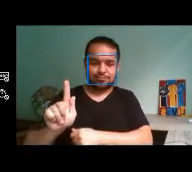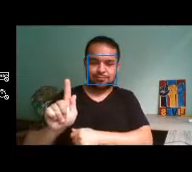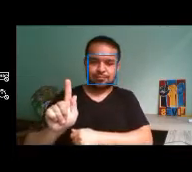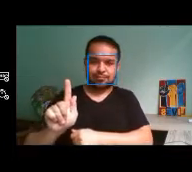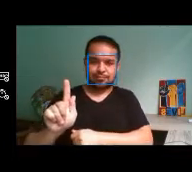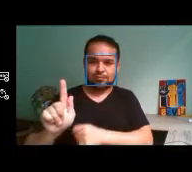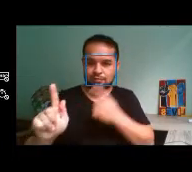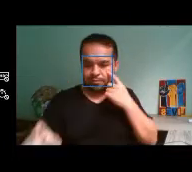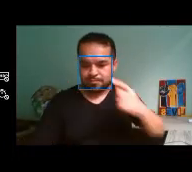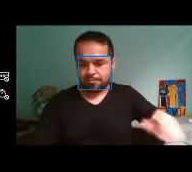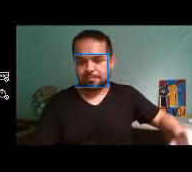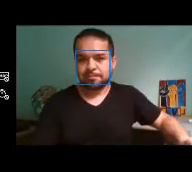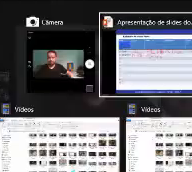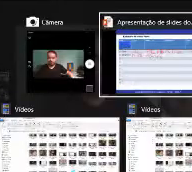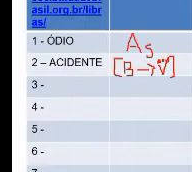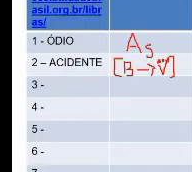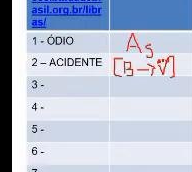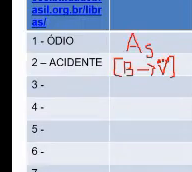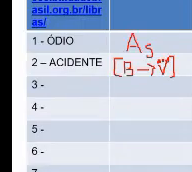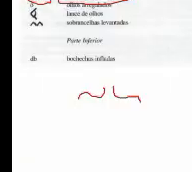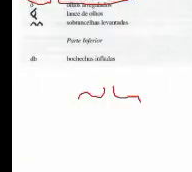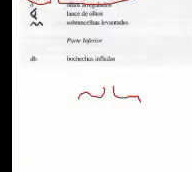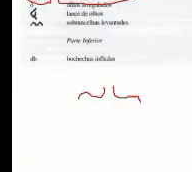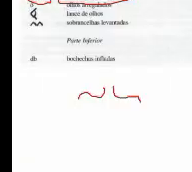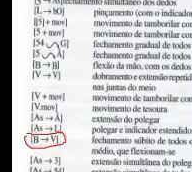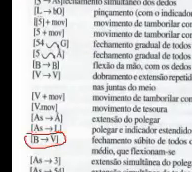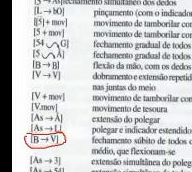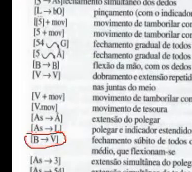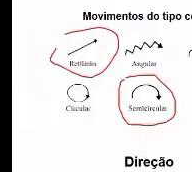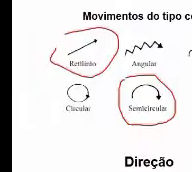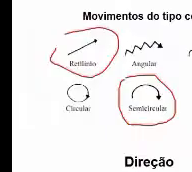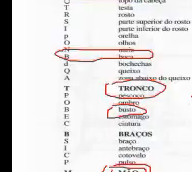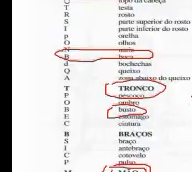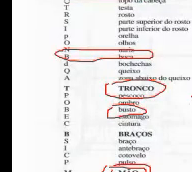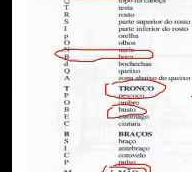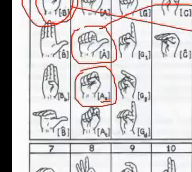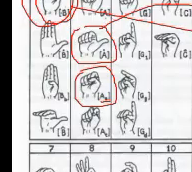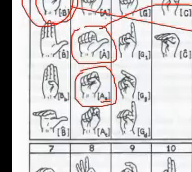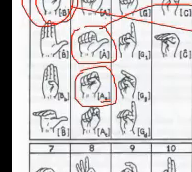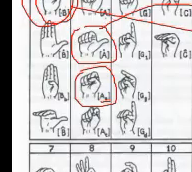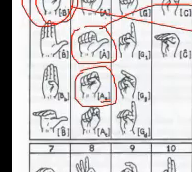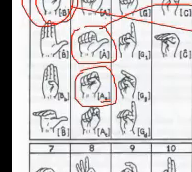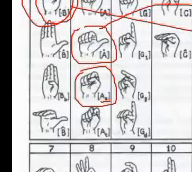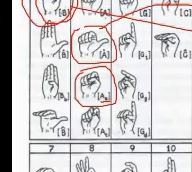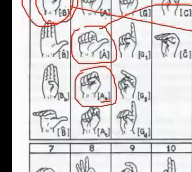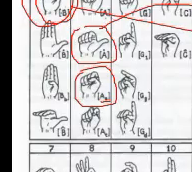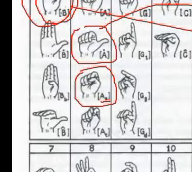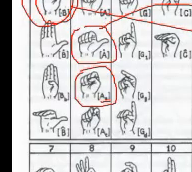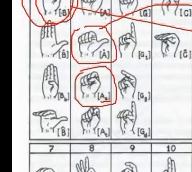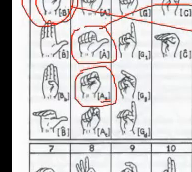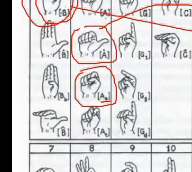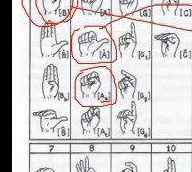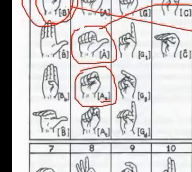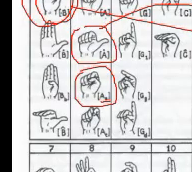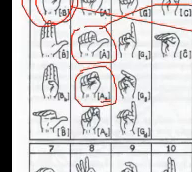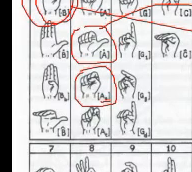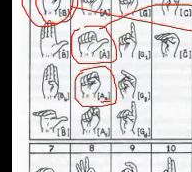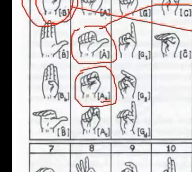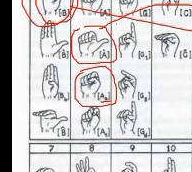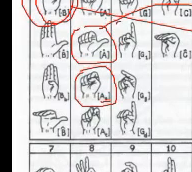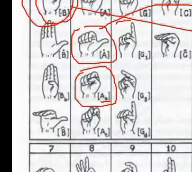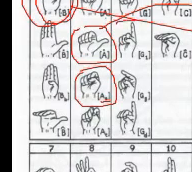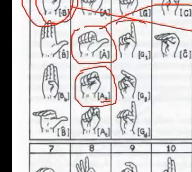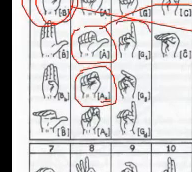mão passiva. Então na outra linha, aqui embaixo, eu vou dar a informação do local da mão passiva.